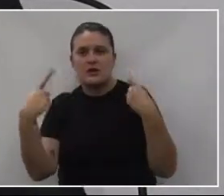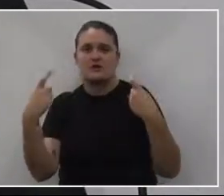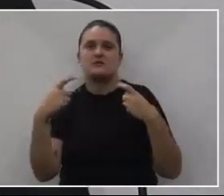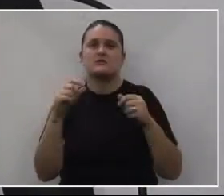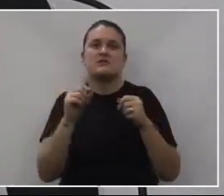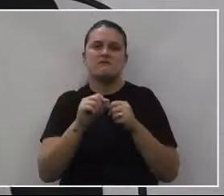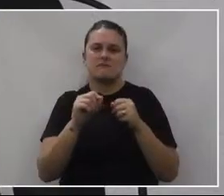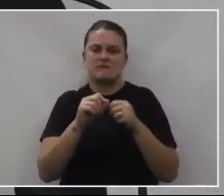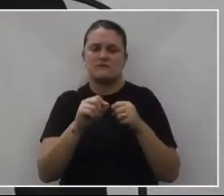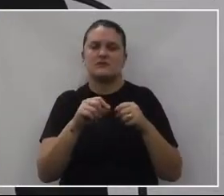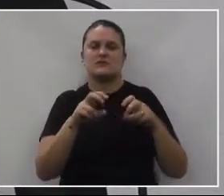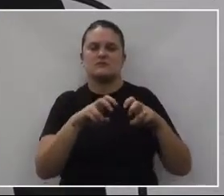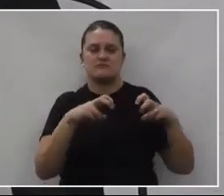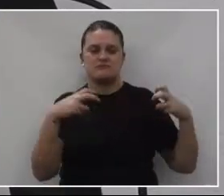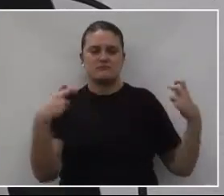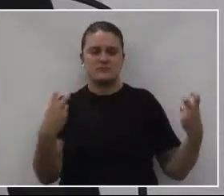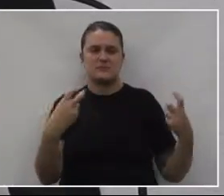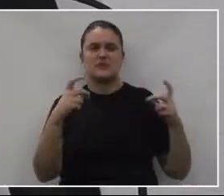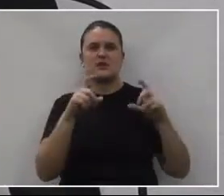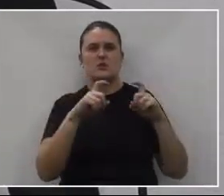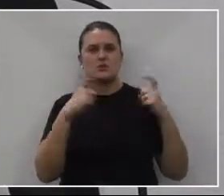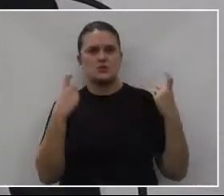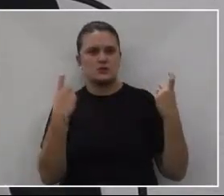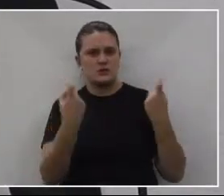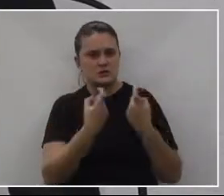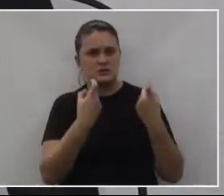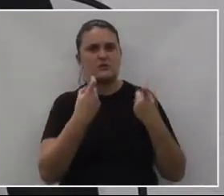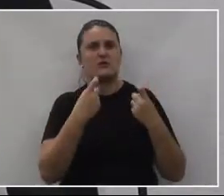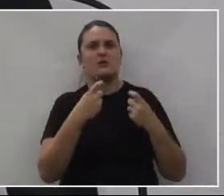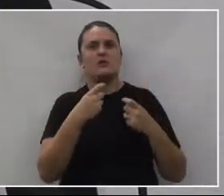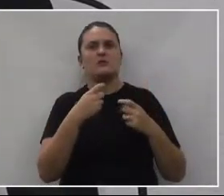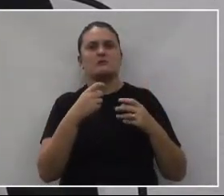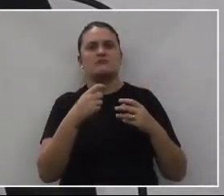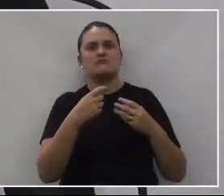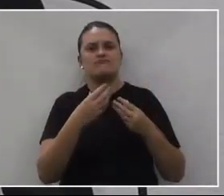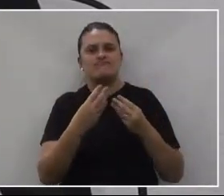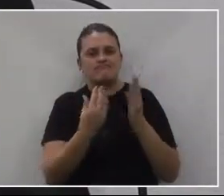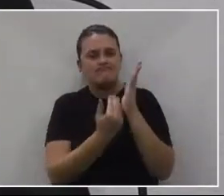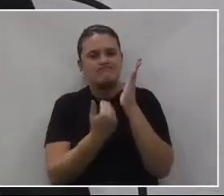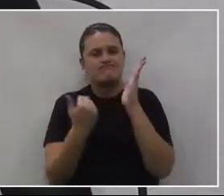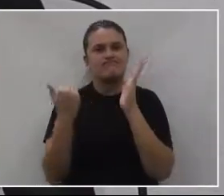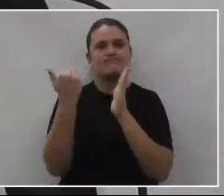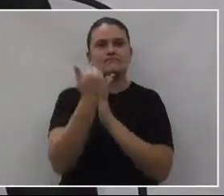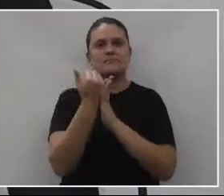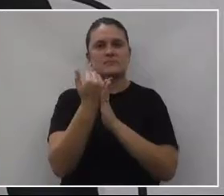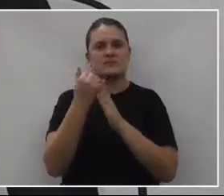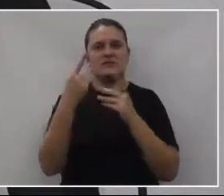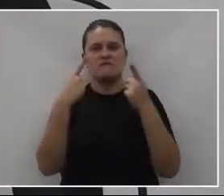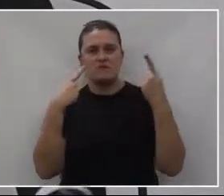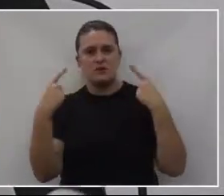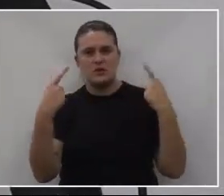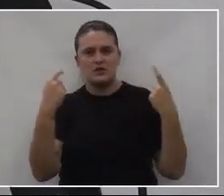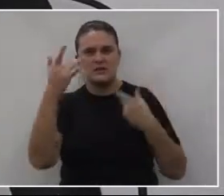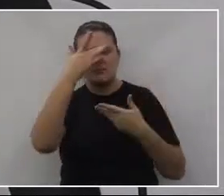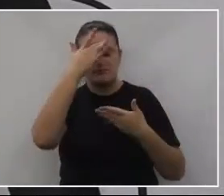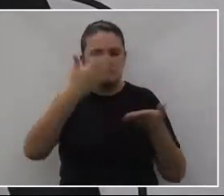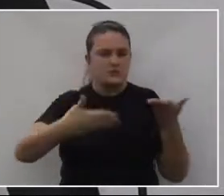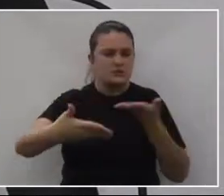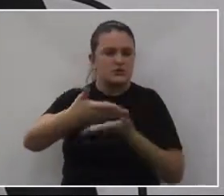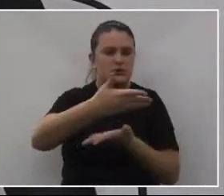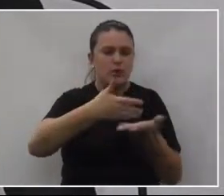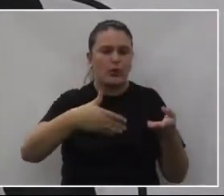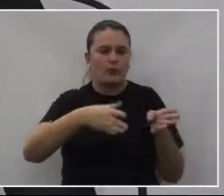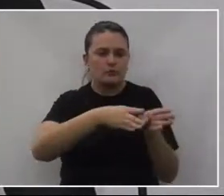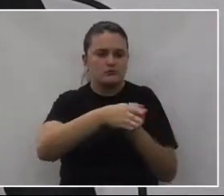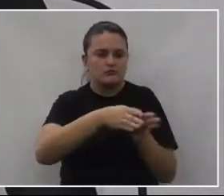justiça restaurativa, que é uma técnica muito avançada de trabalho com pessoas, com o ser humano. E, por brevidade,